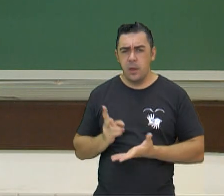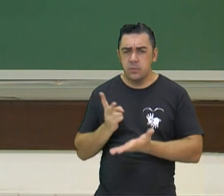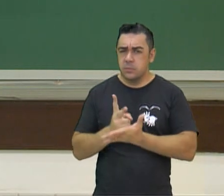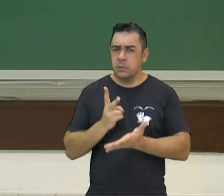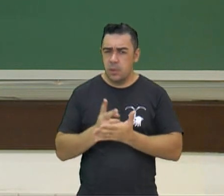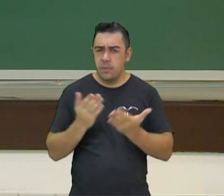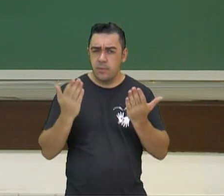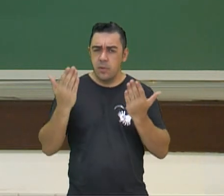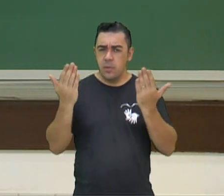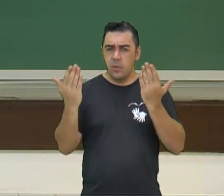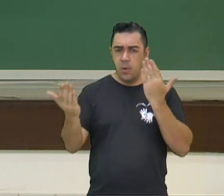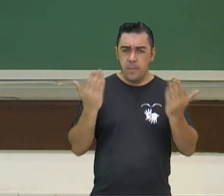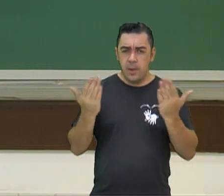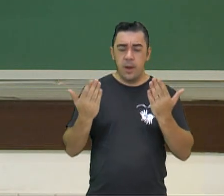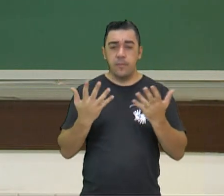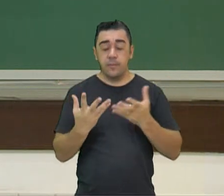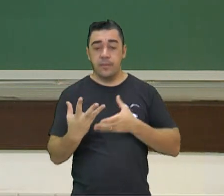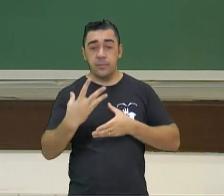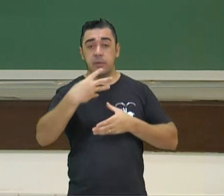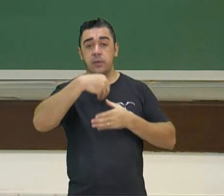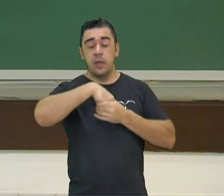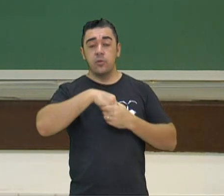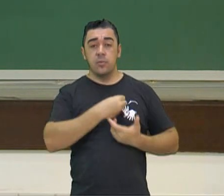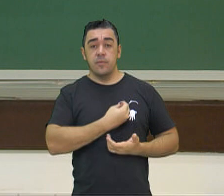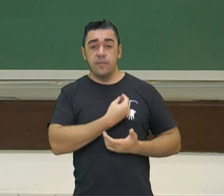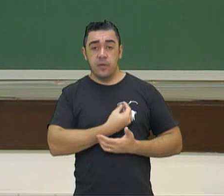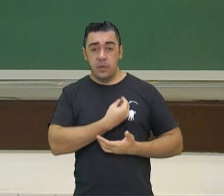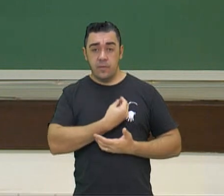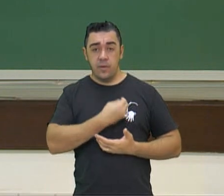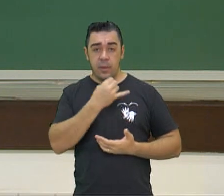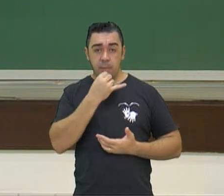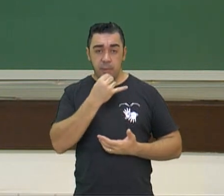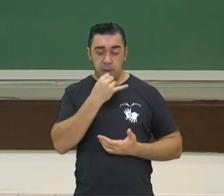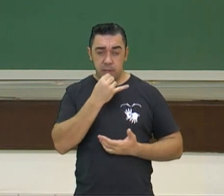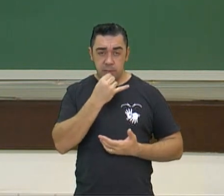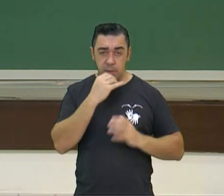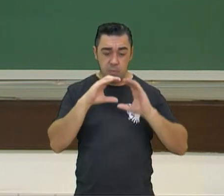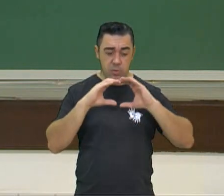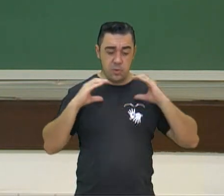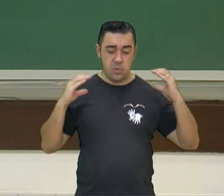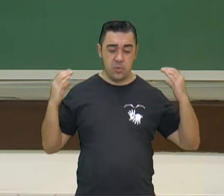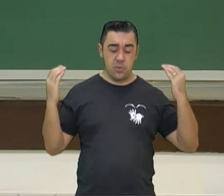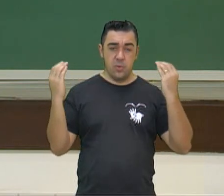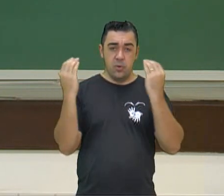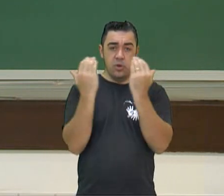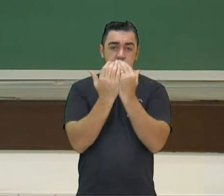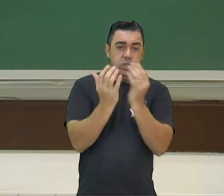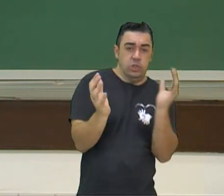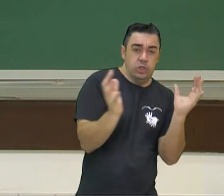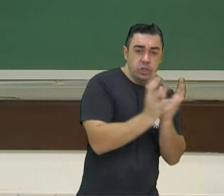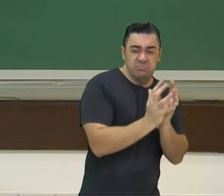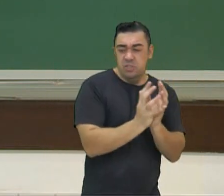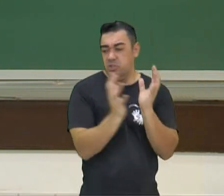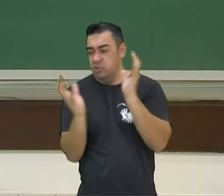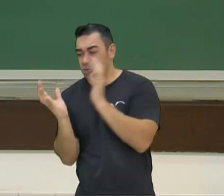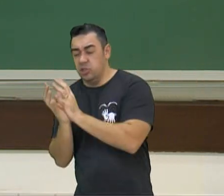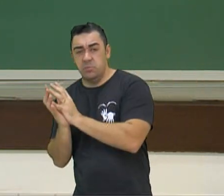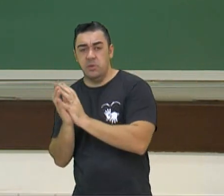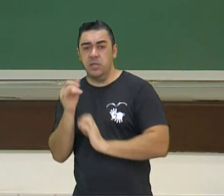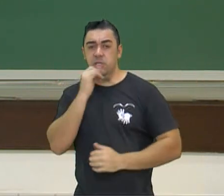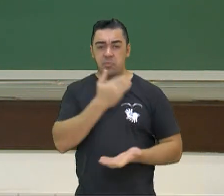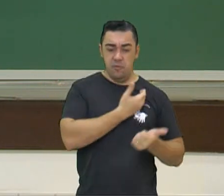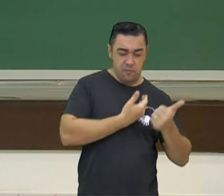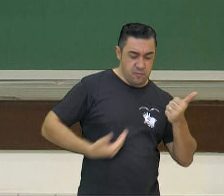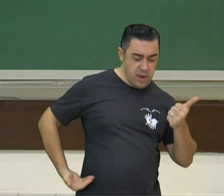faço, coloque dentro do Maracanã para viver. Vascaínos, flamenguistas, ainda importe São